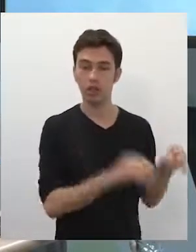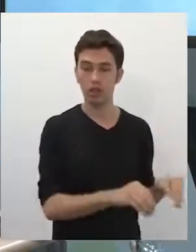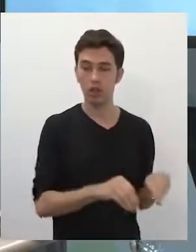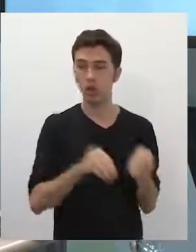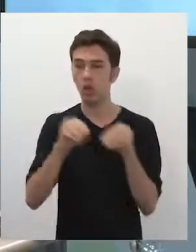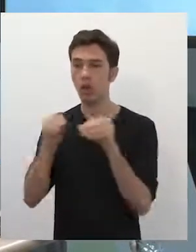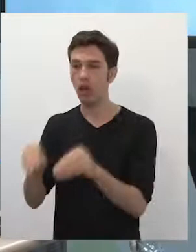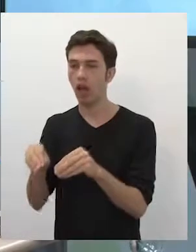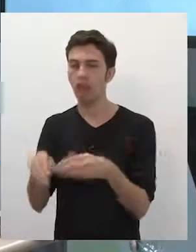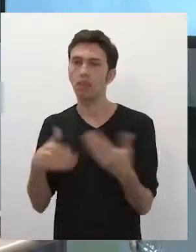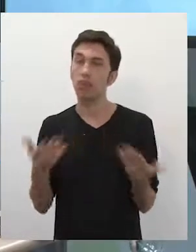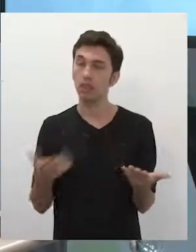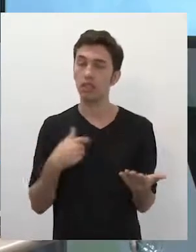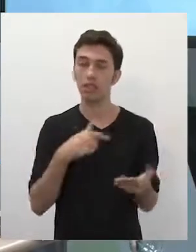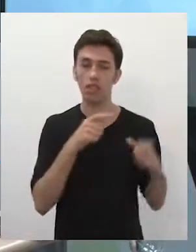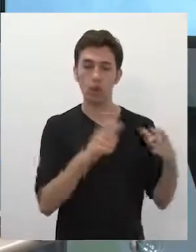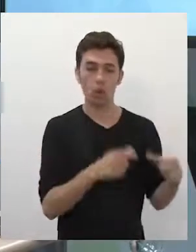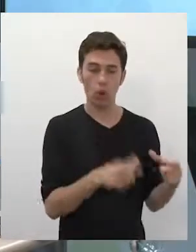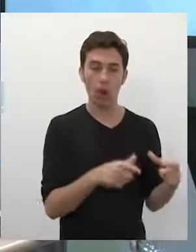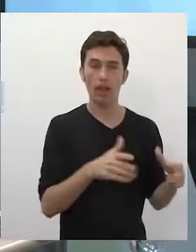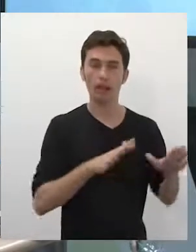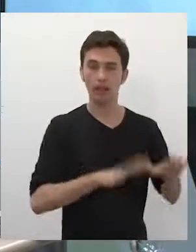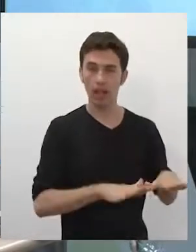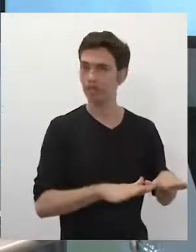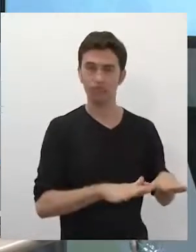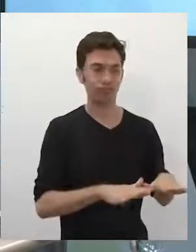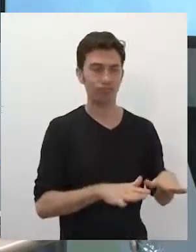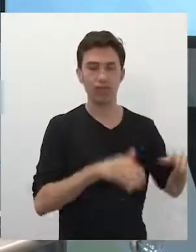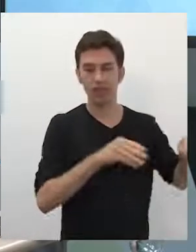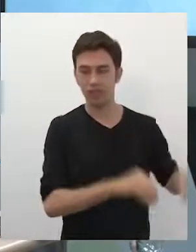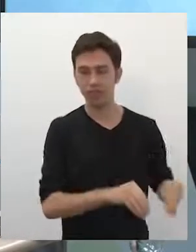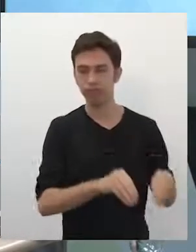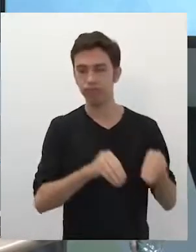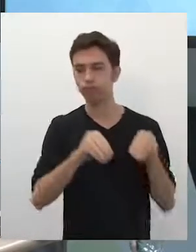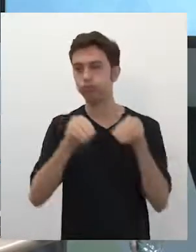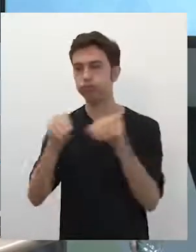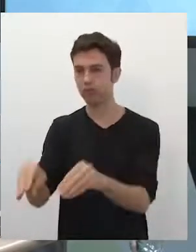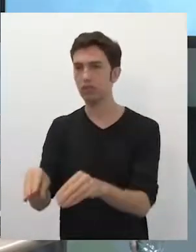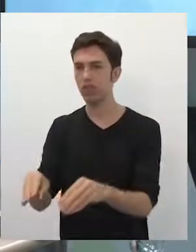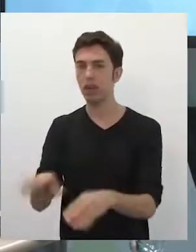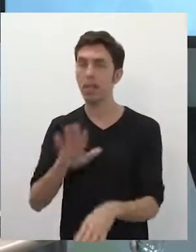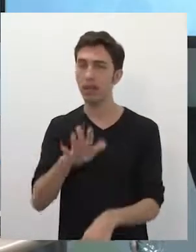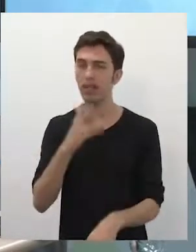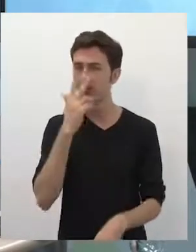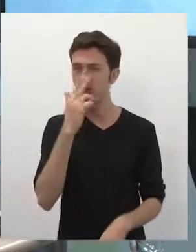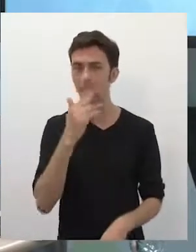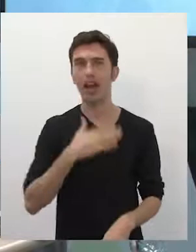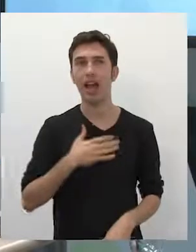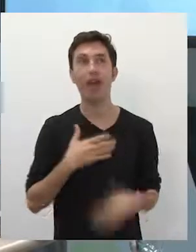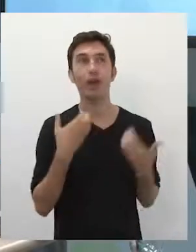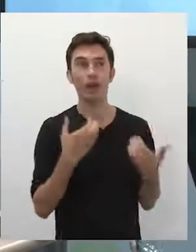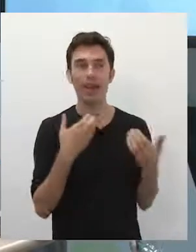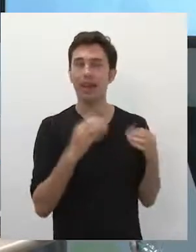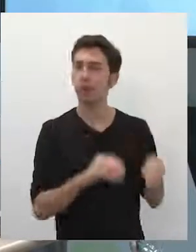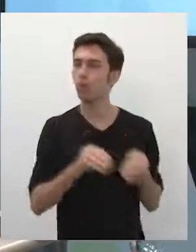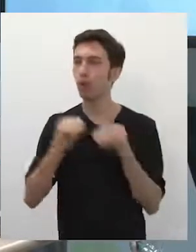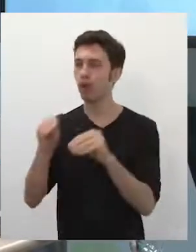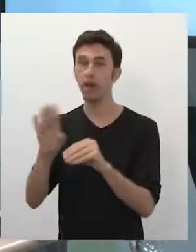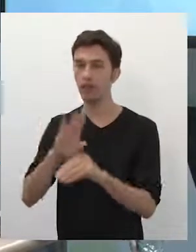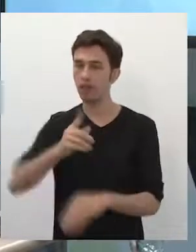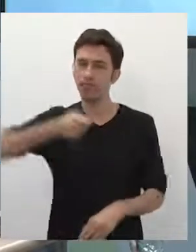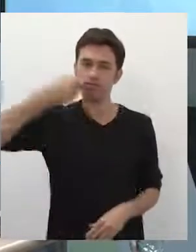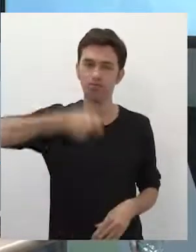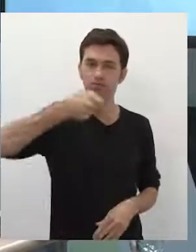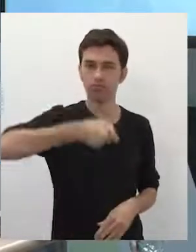que sair de determinado local e a gente observa aqui que é de modo forçado, não foi nada suave, tá?